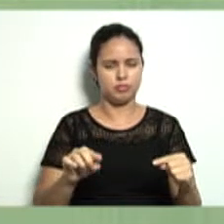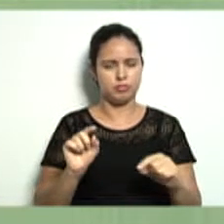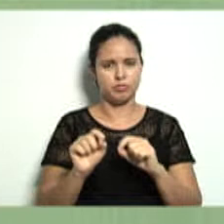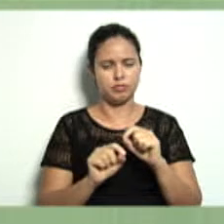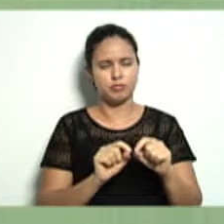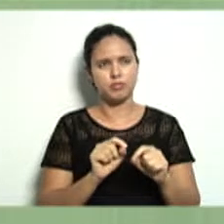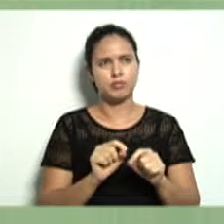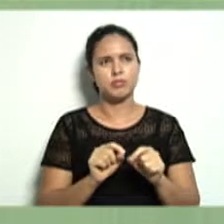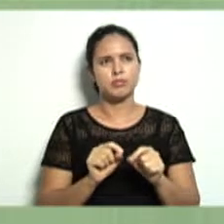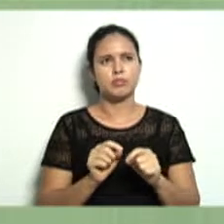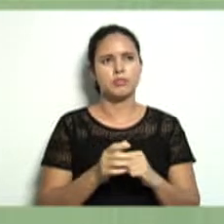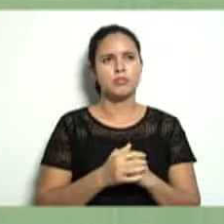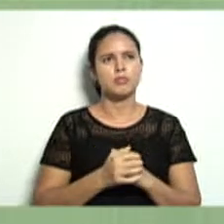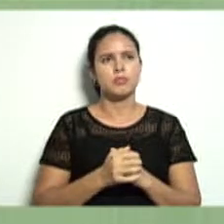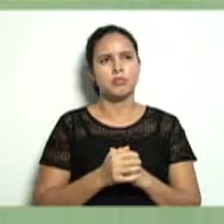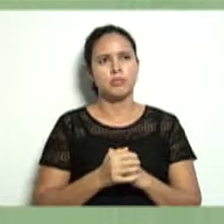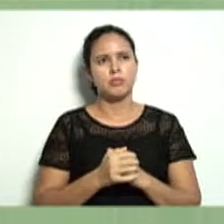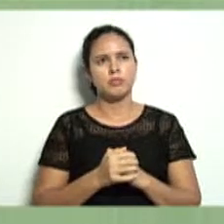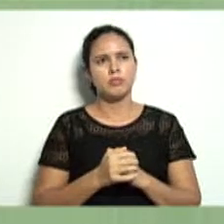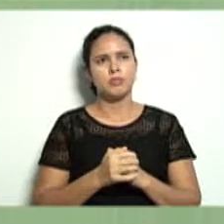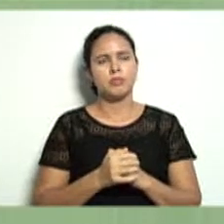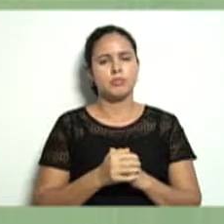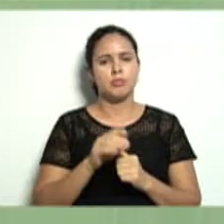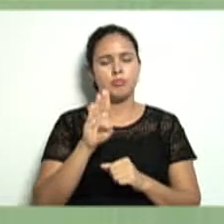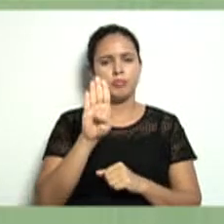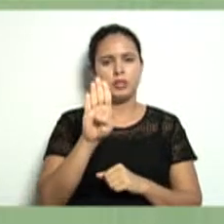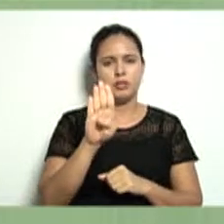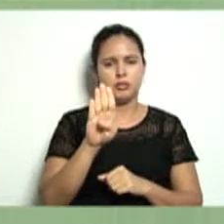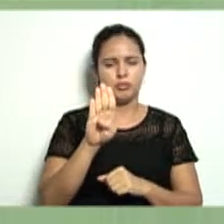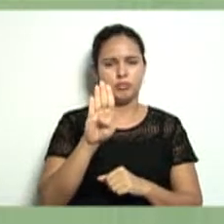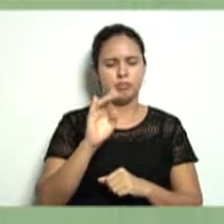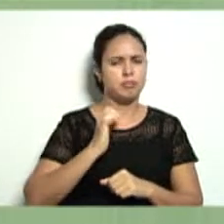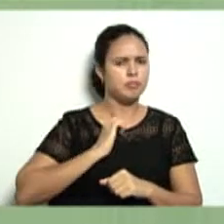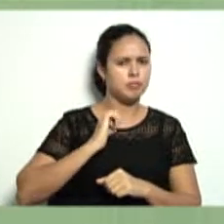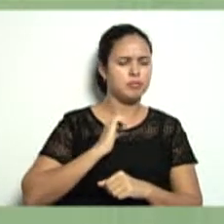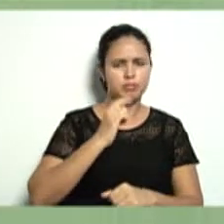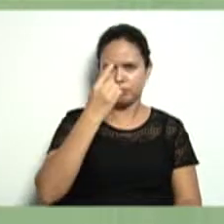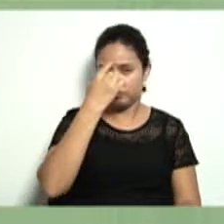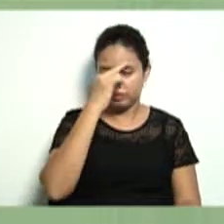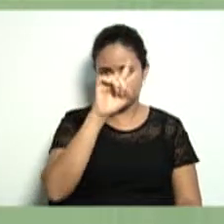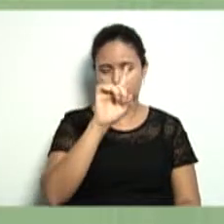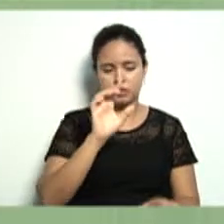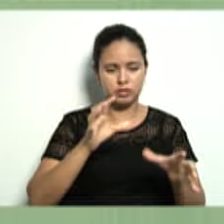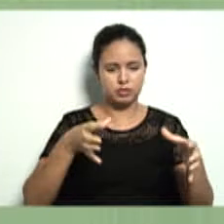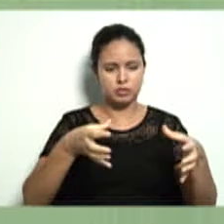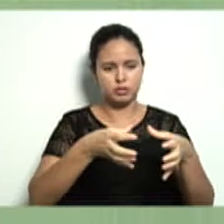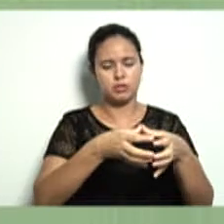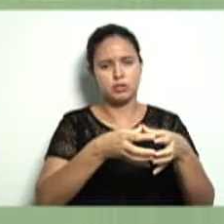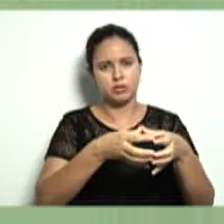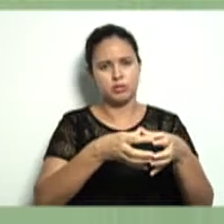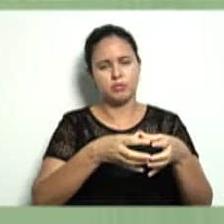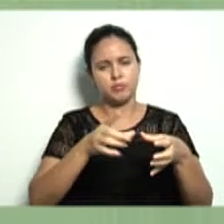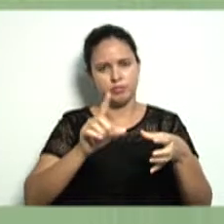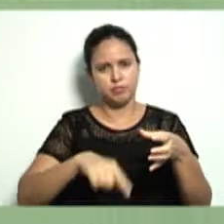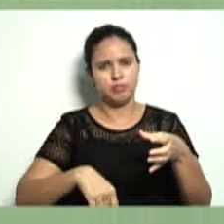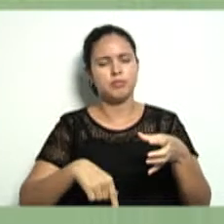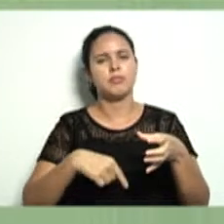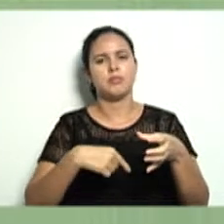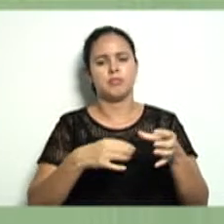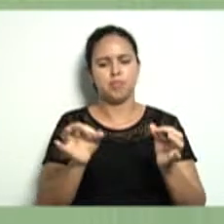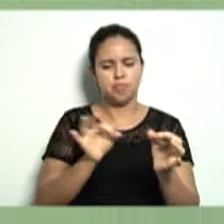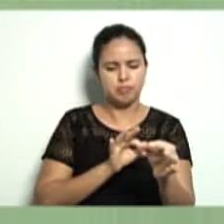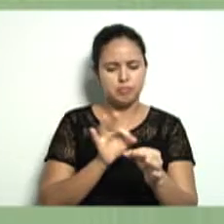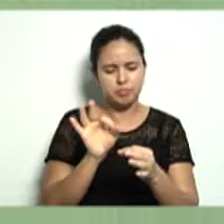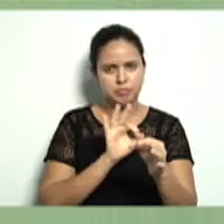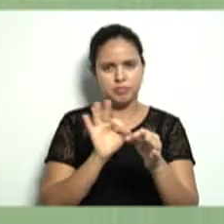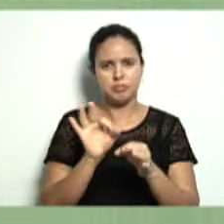alternativas. A riqueza de ideias do grupo são mais